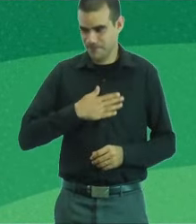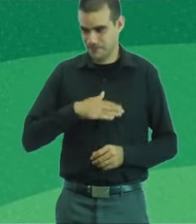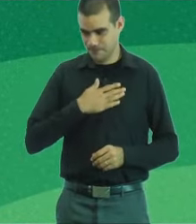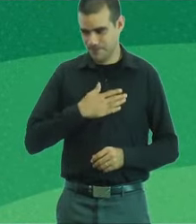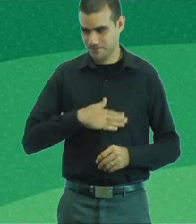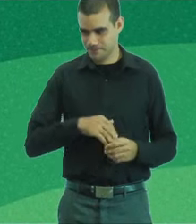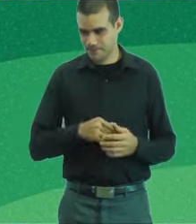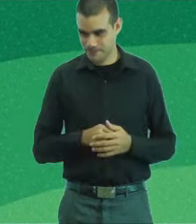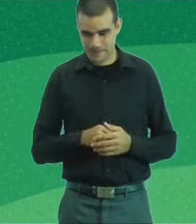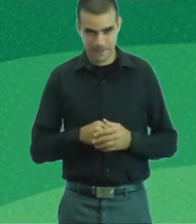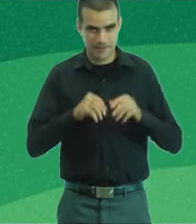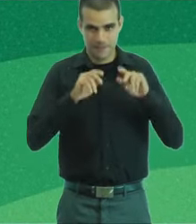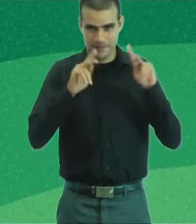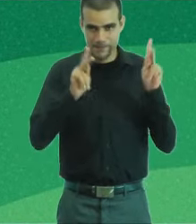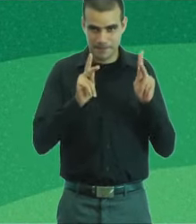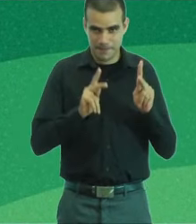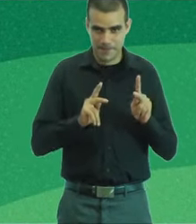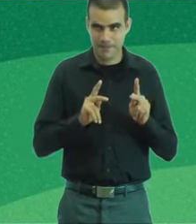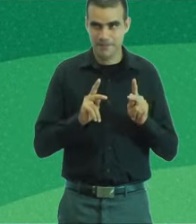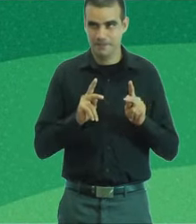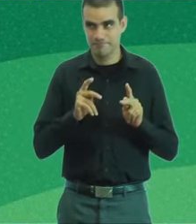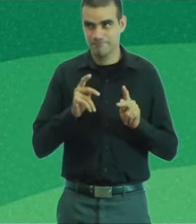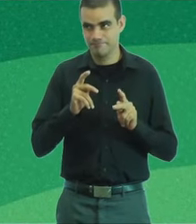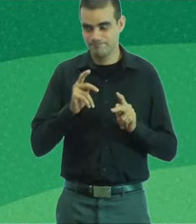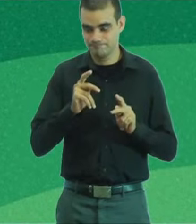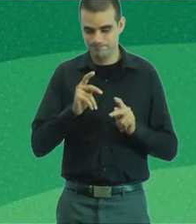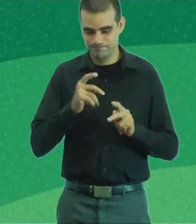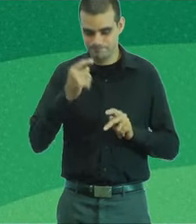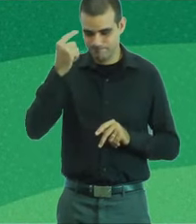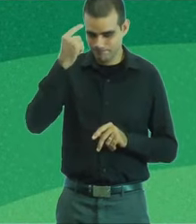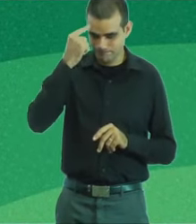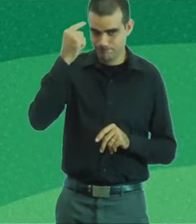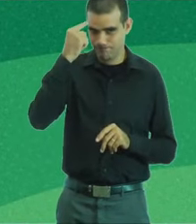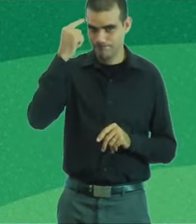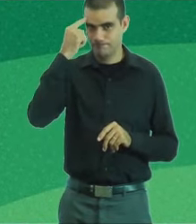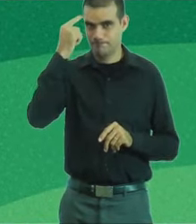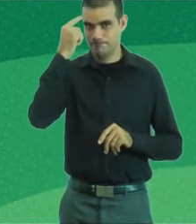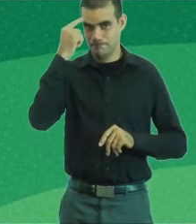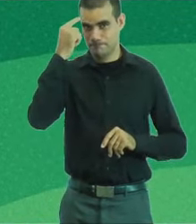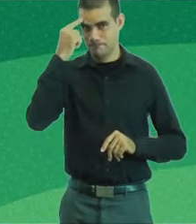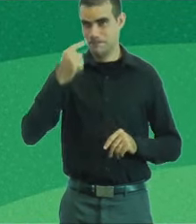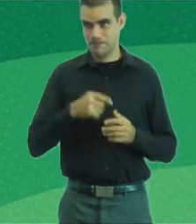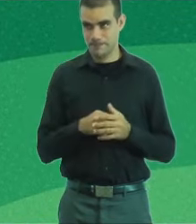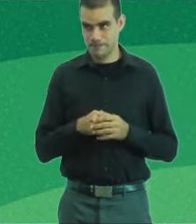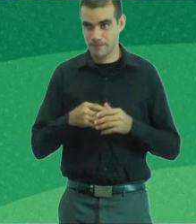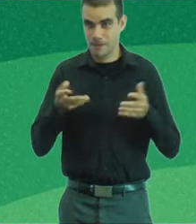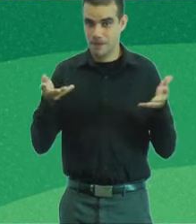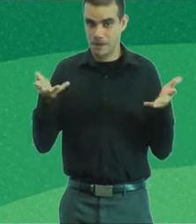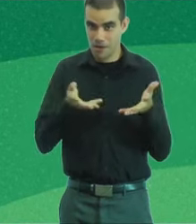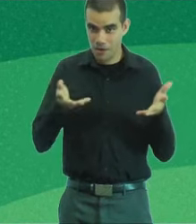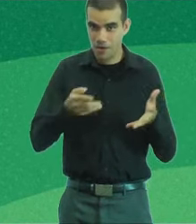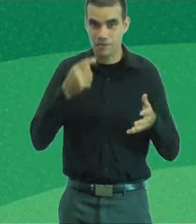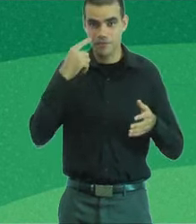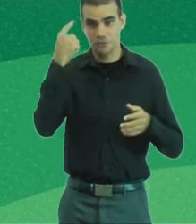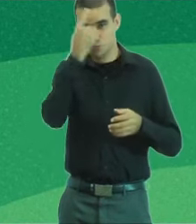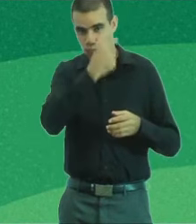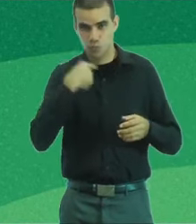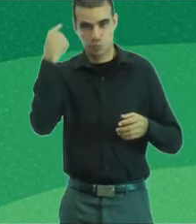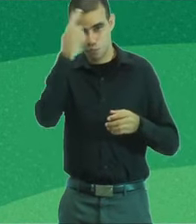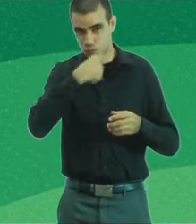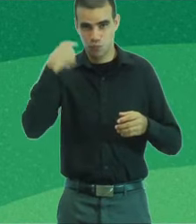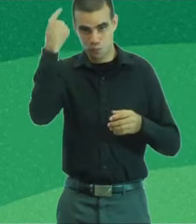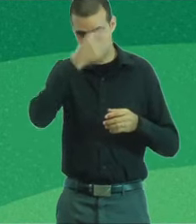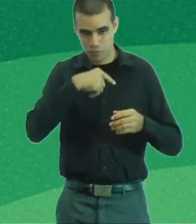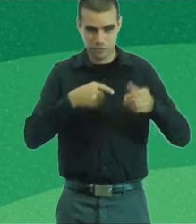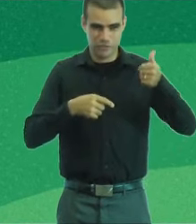muita paz no coração assim pensar nisso e agora eu fico 24 horas por 7